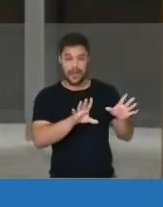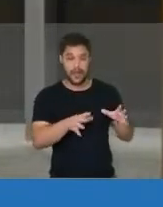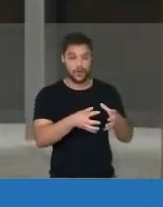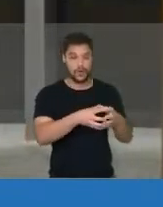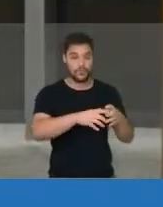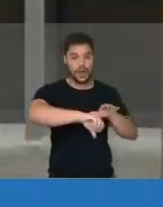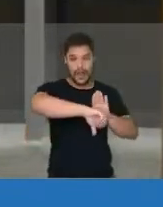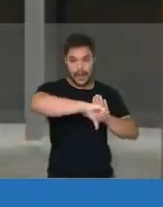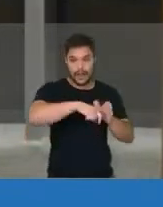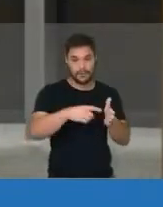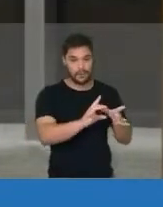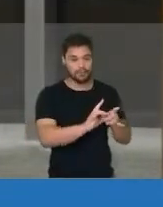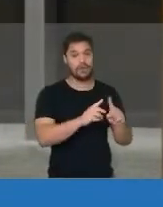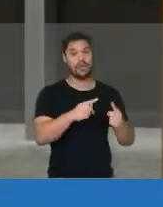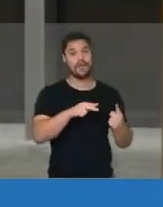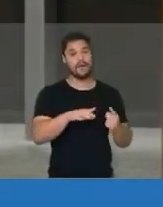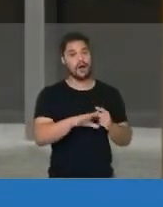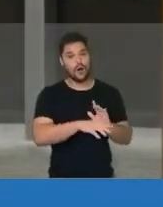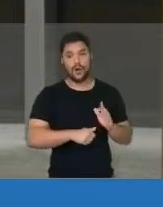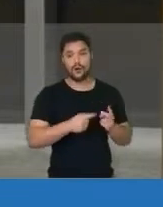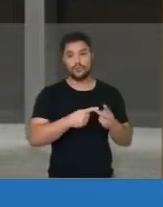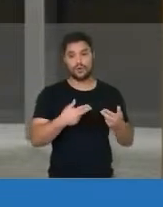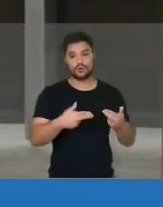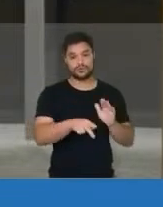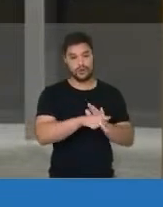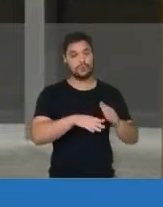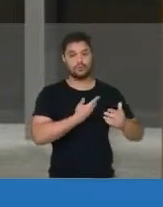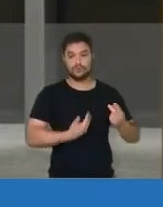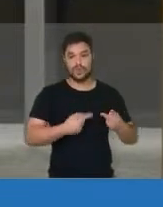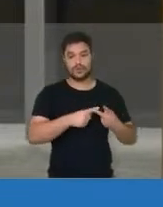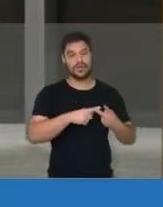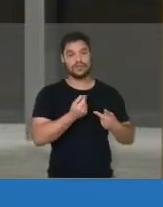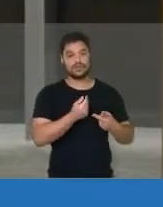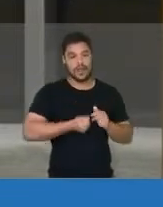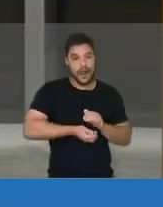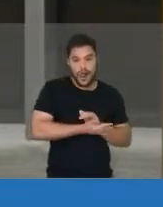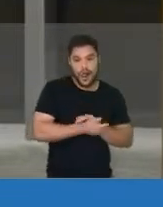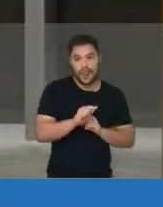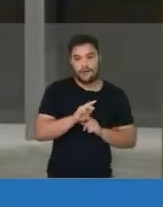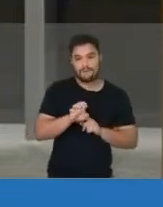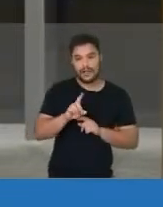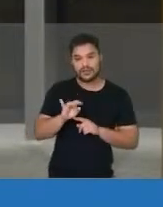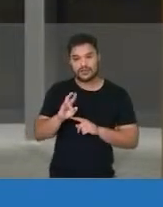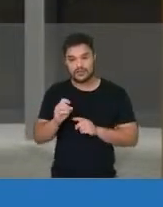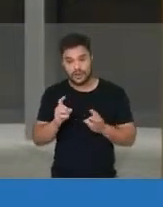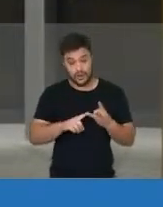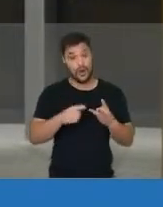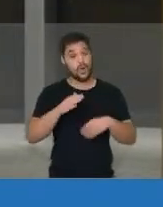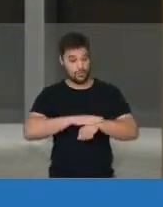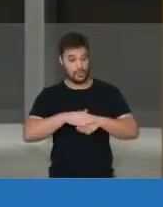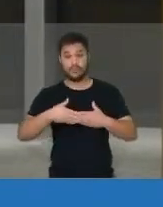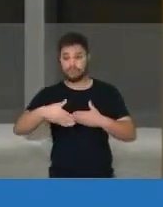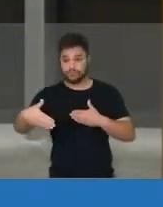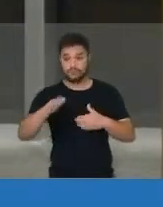criminosa, peculato e lavagem de dinheiro. O tempo, espero, será para desmascarar aqueles